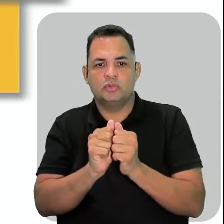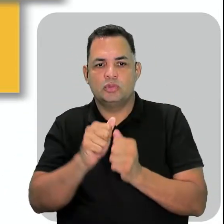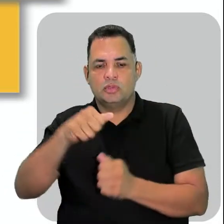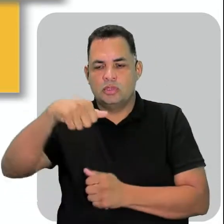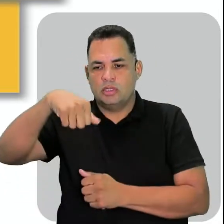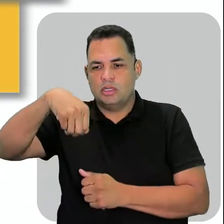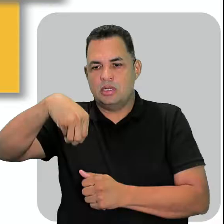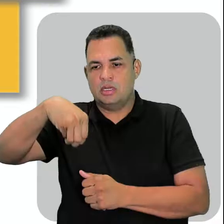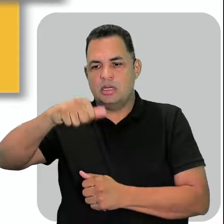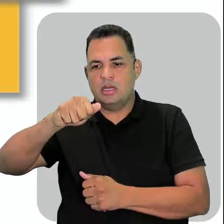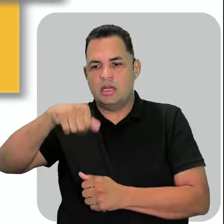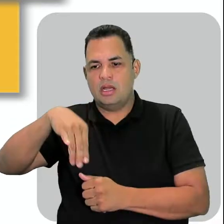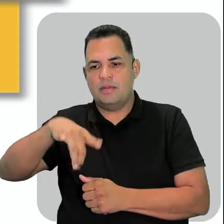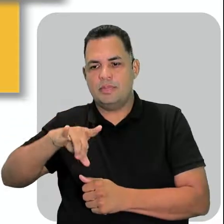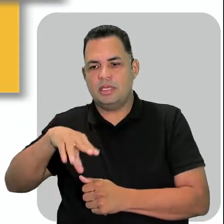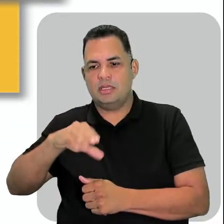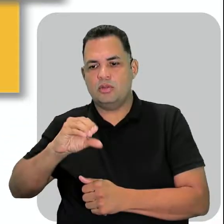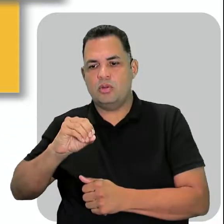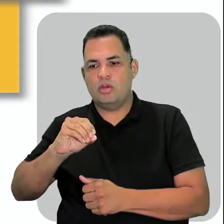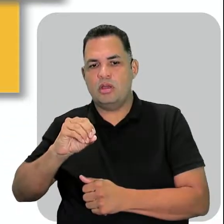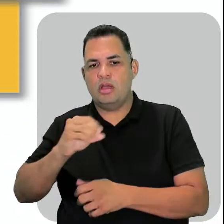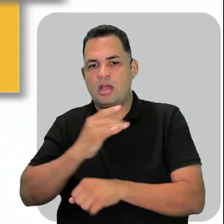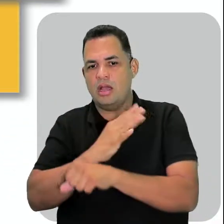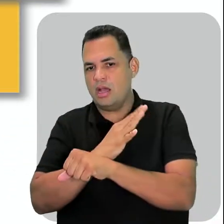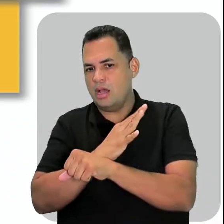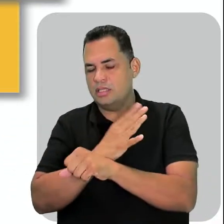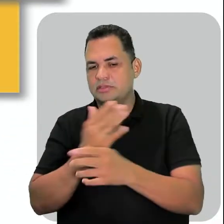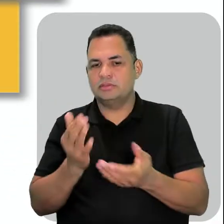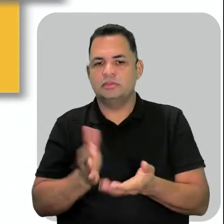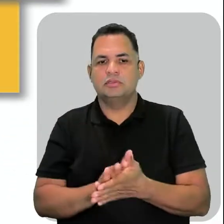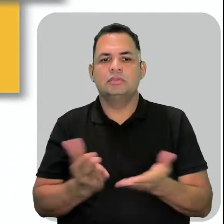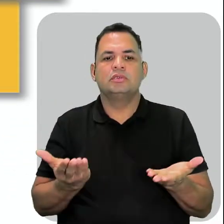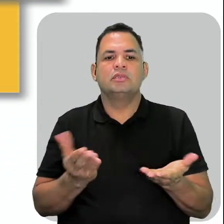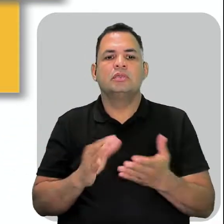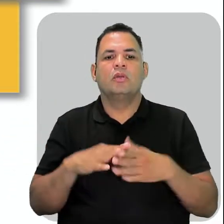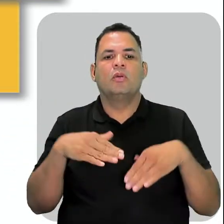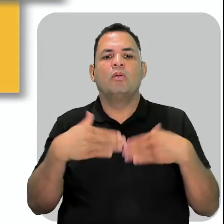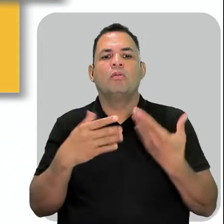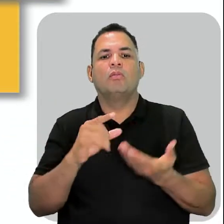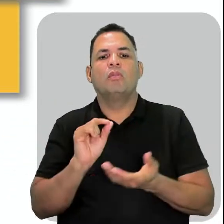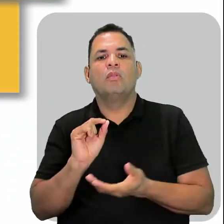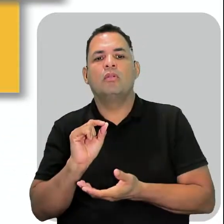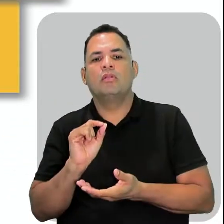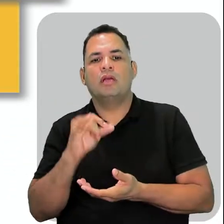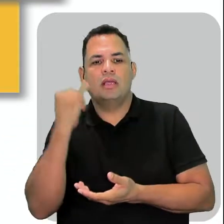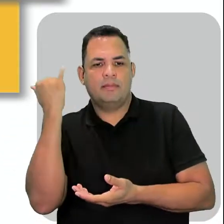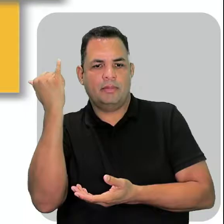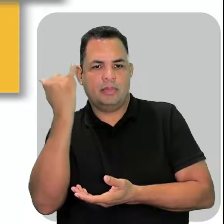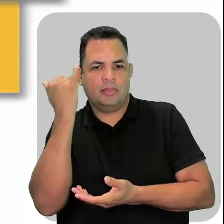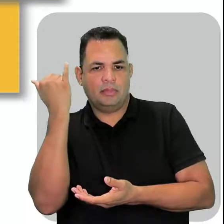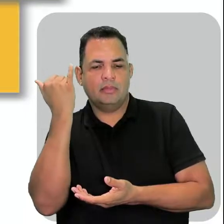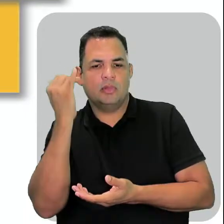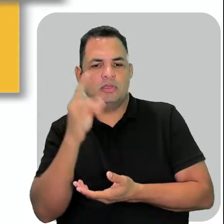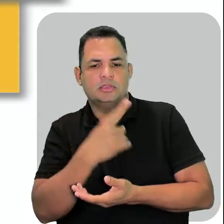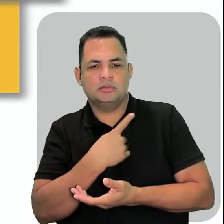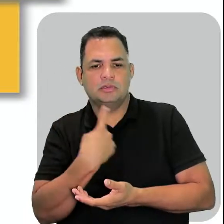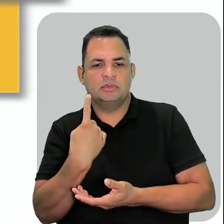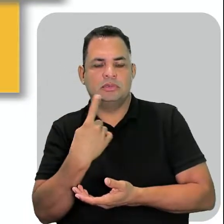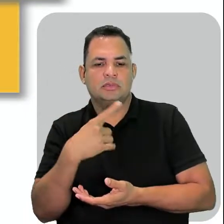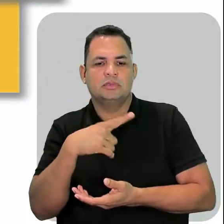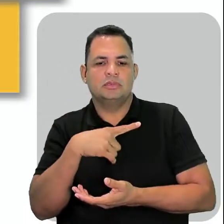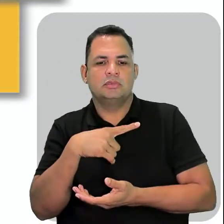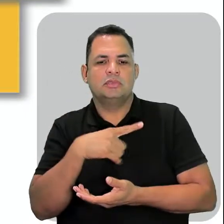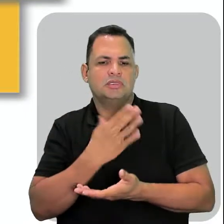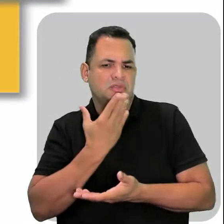aminoácidos. Então, vamos trabalhar o conceito do que é o aminoácido, para que ele serve. É importante para a gente? A